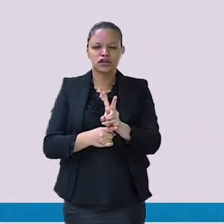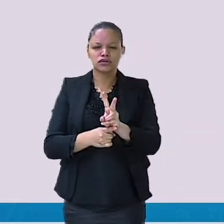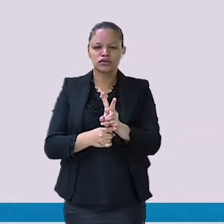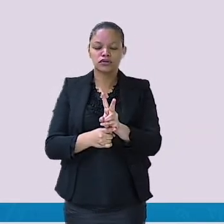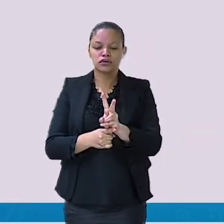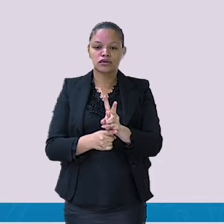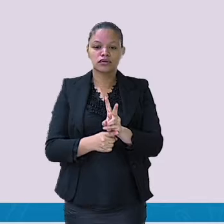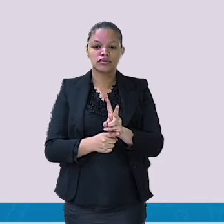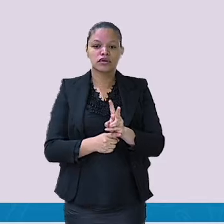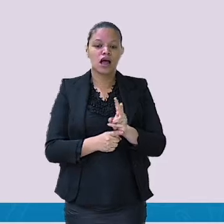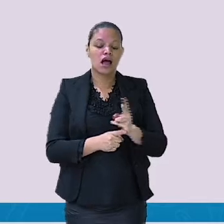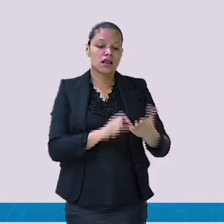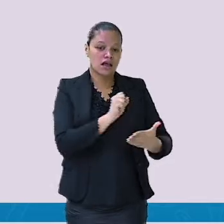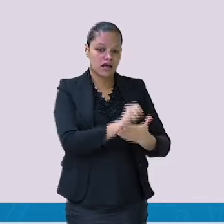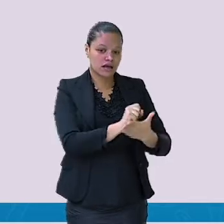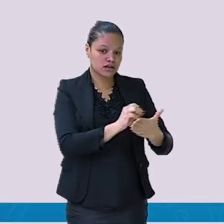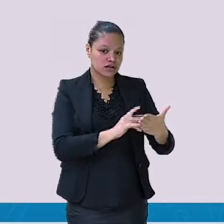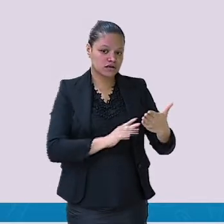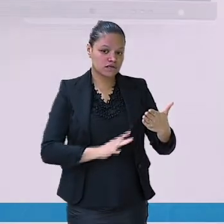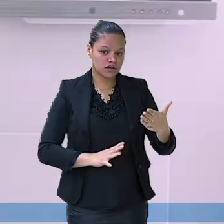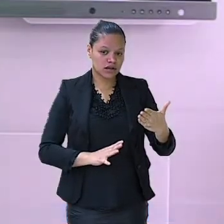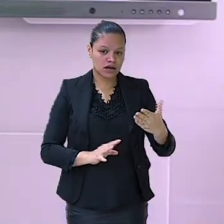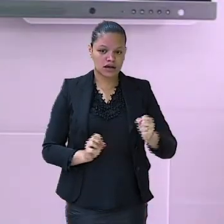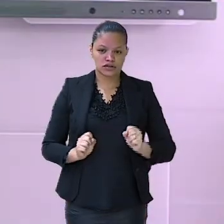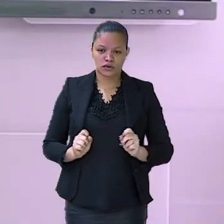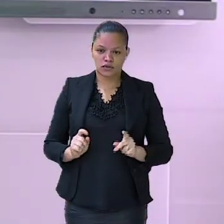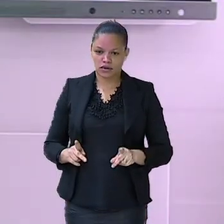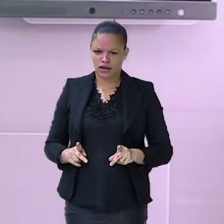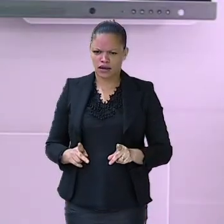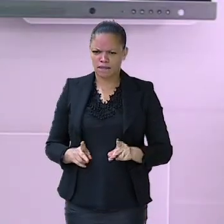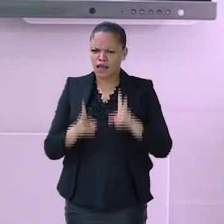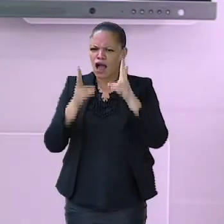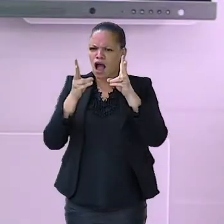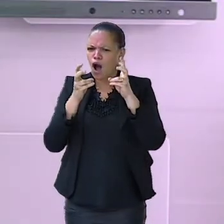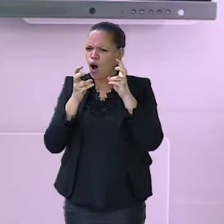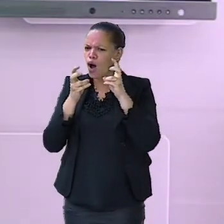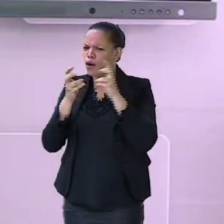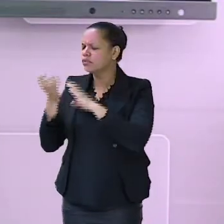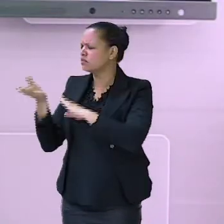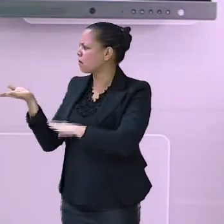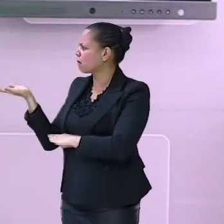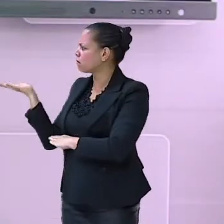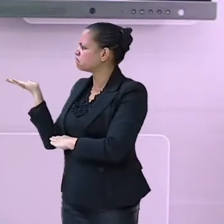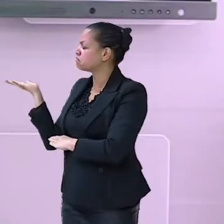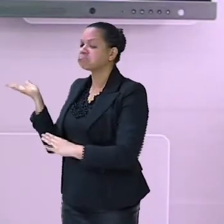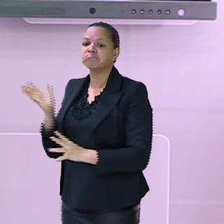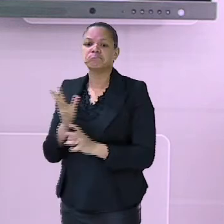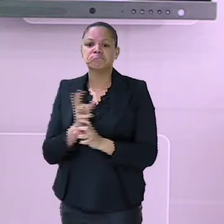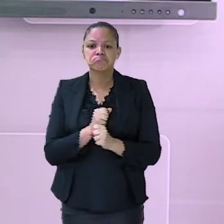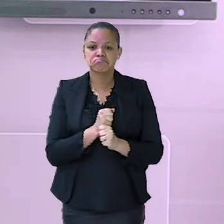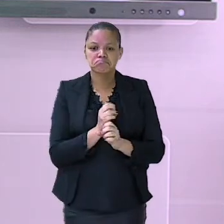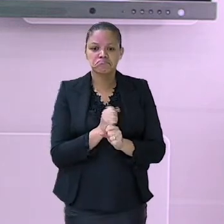Então, observe o cálculo e faça as questões a seguir. O cálculo aqui a seguir